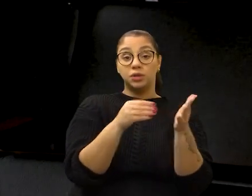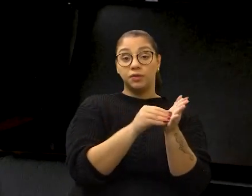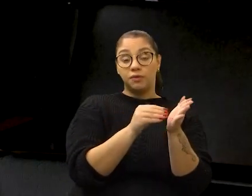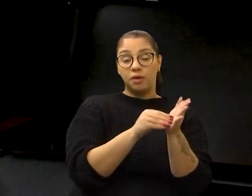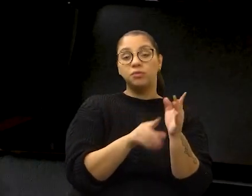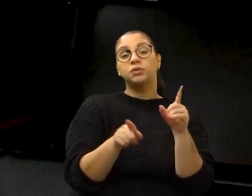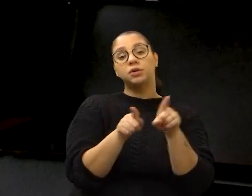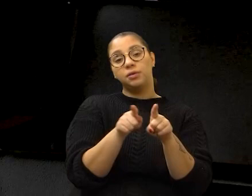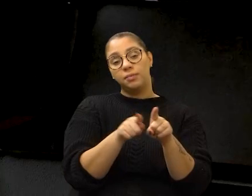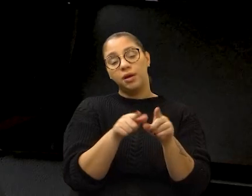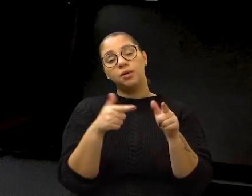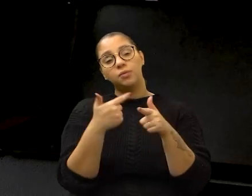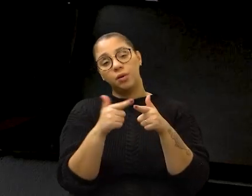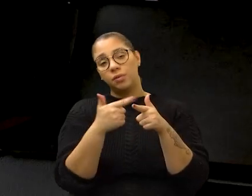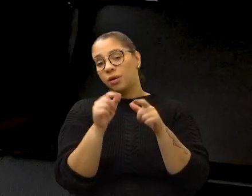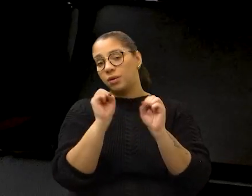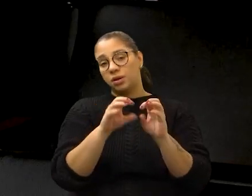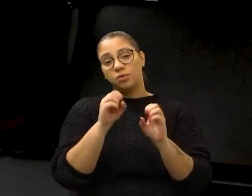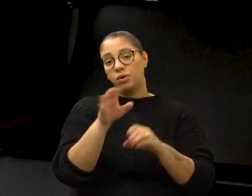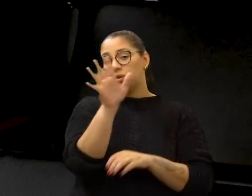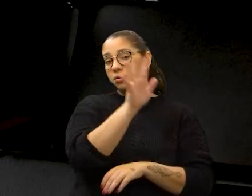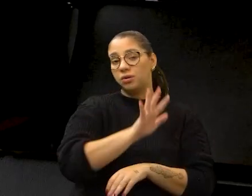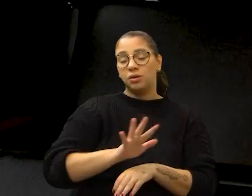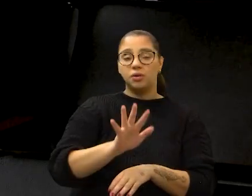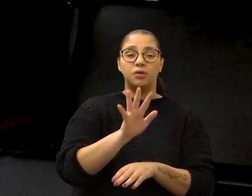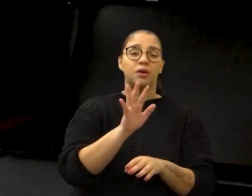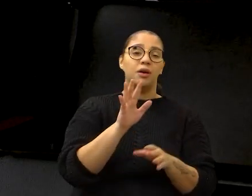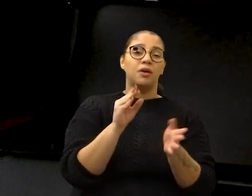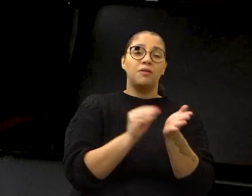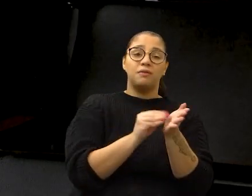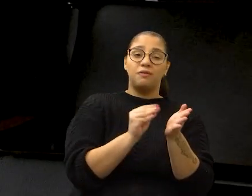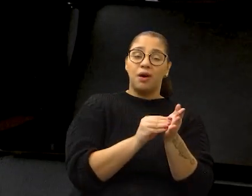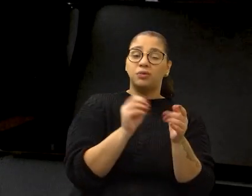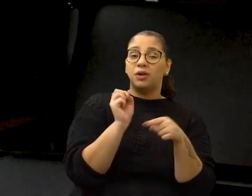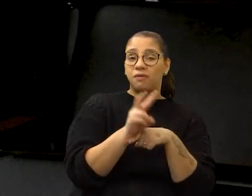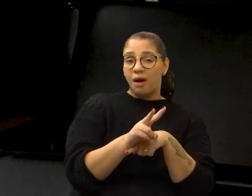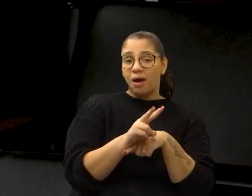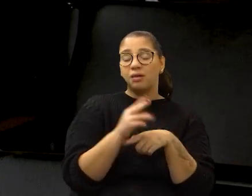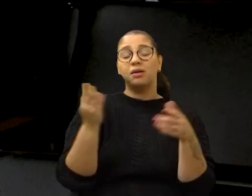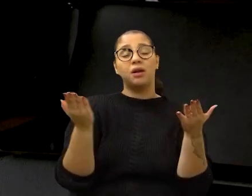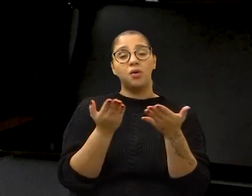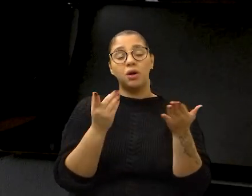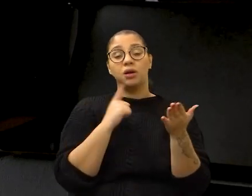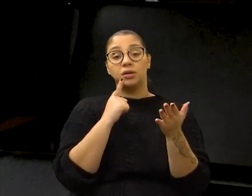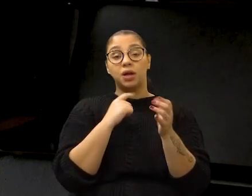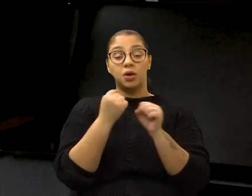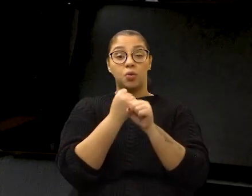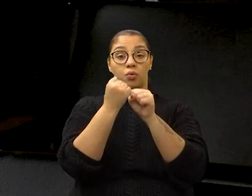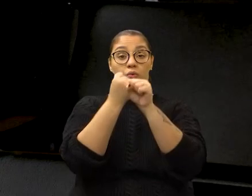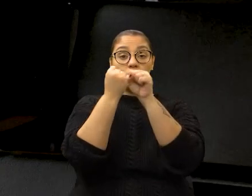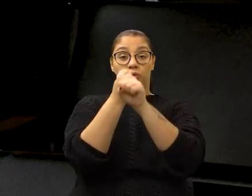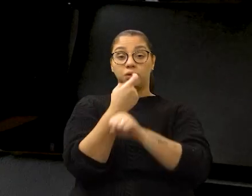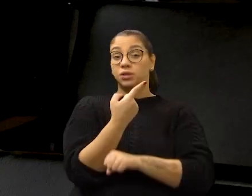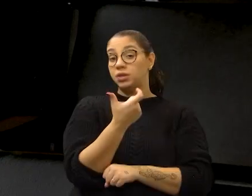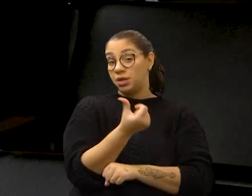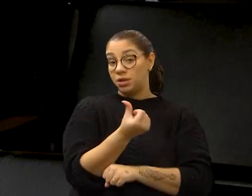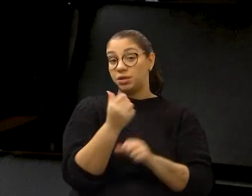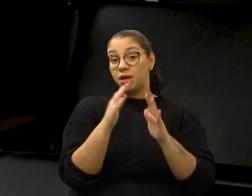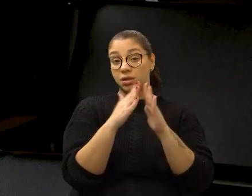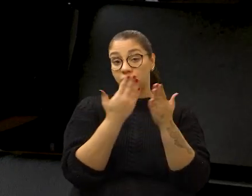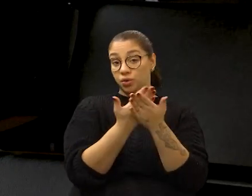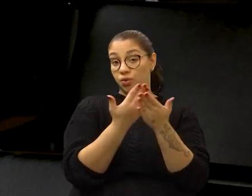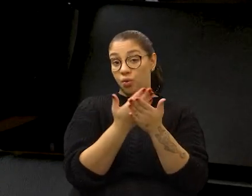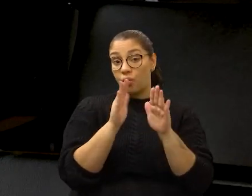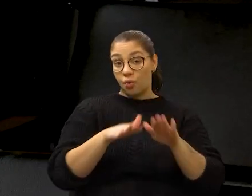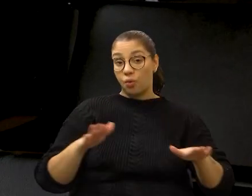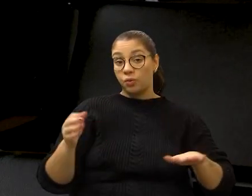e o problema da educação como um todo, né? A falta de vaga em creches, que agora nós temos a construção de 16 novas